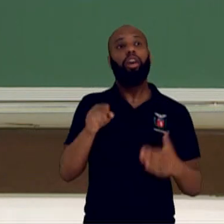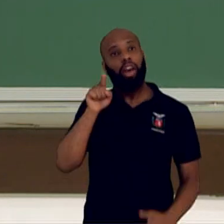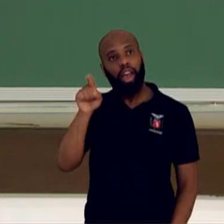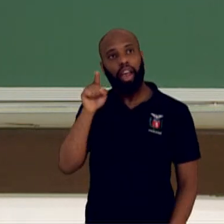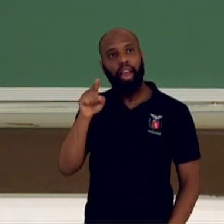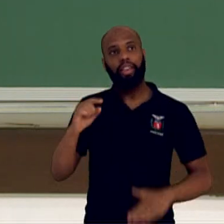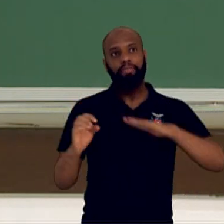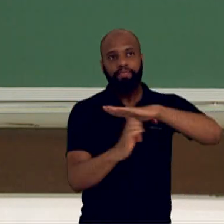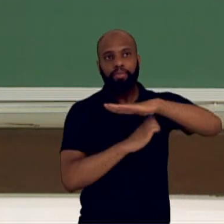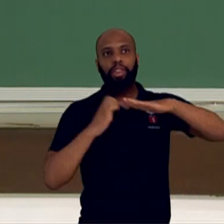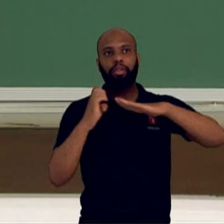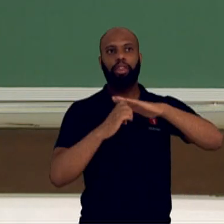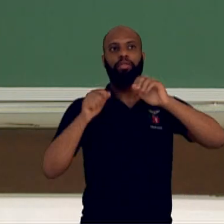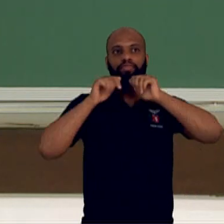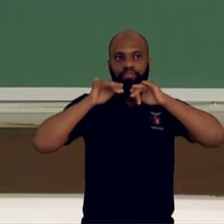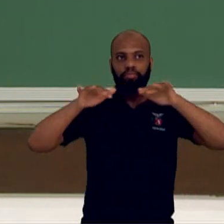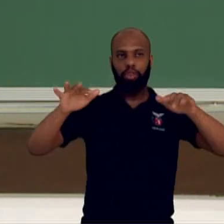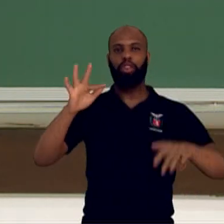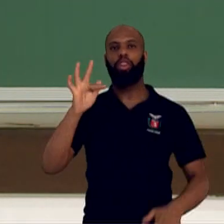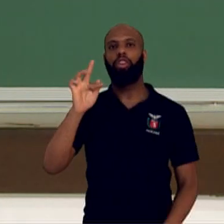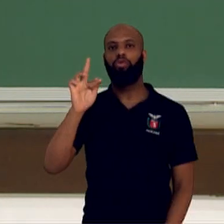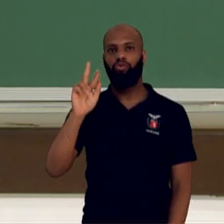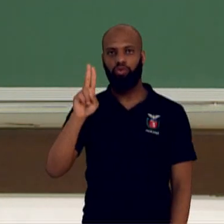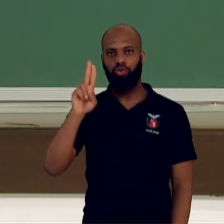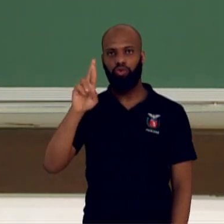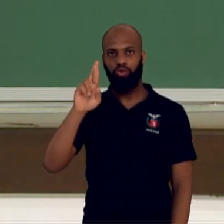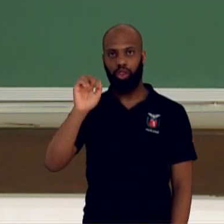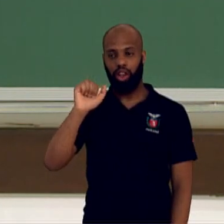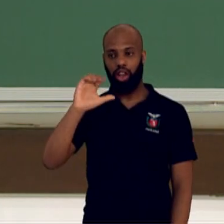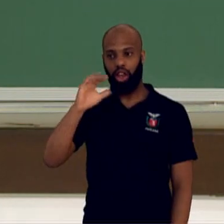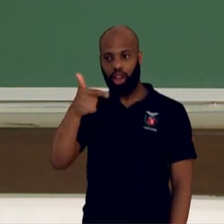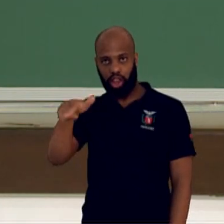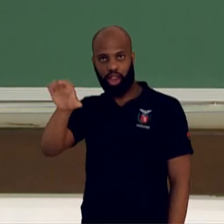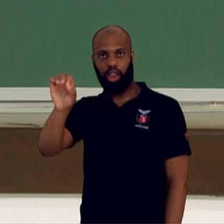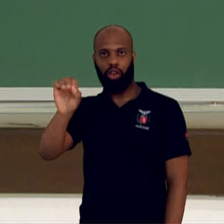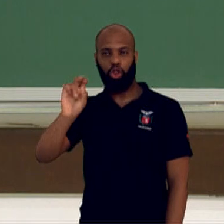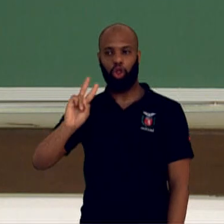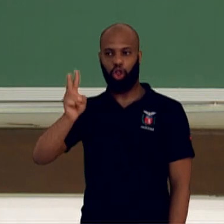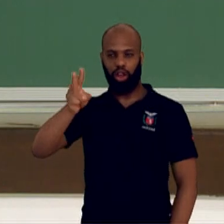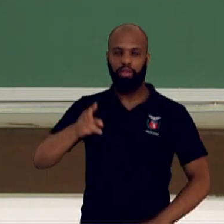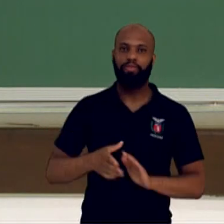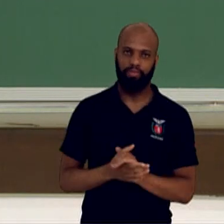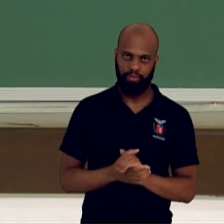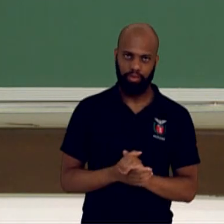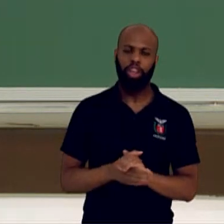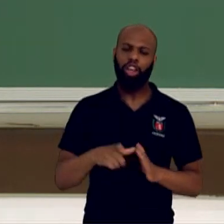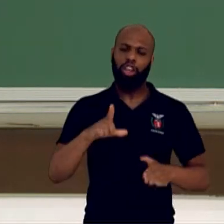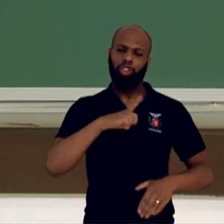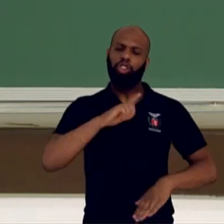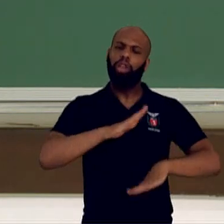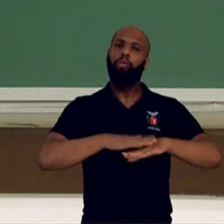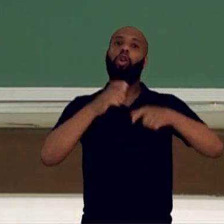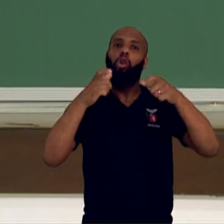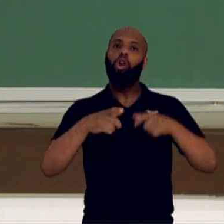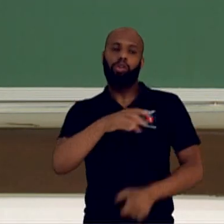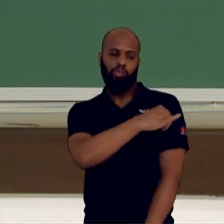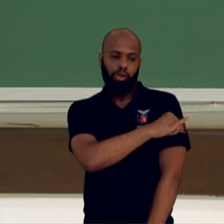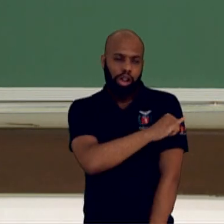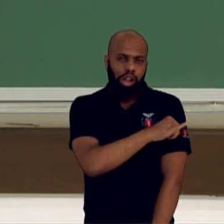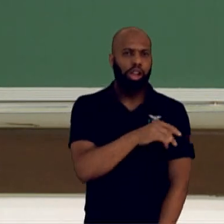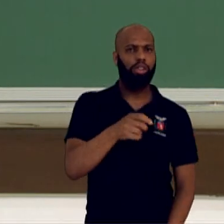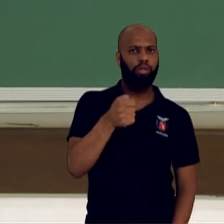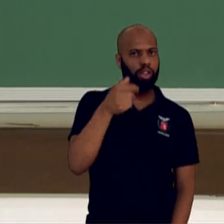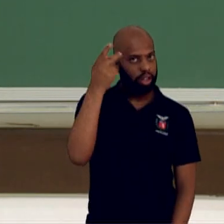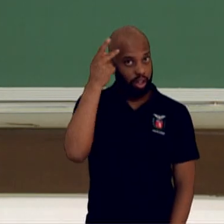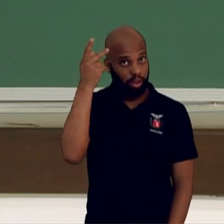por todo o Brasil. Até o momento, era mais localizado ali no Rio de Janeiro, né, um pouquinho em São Paulo, mas agora